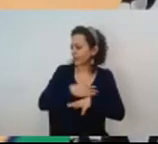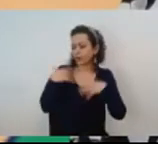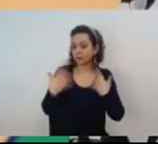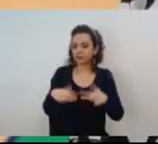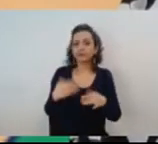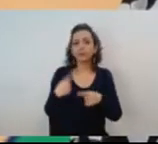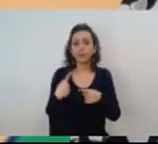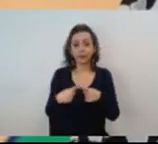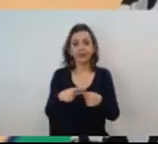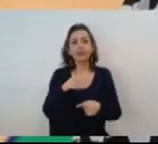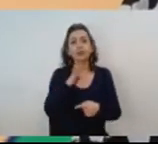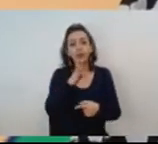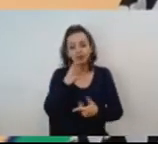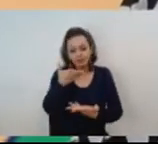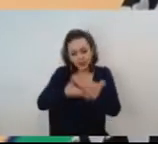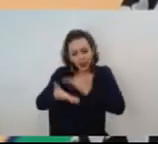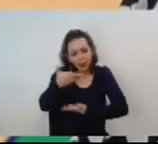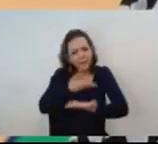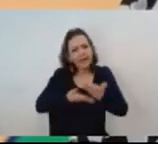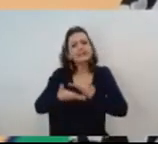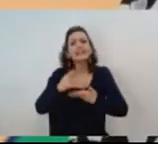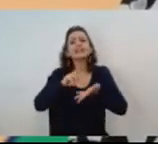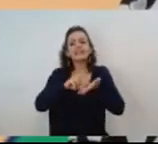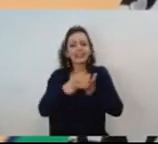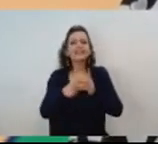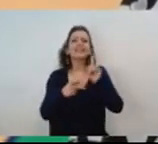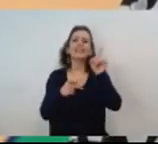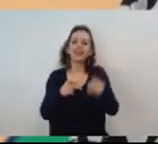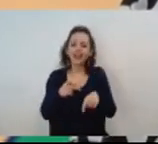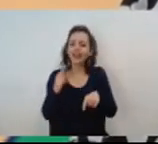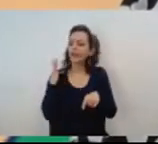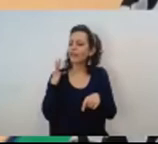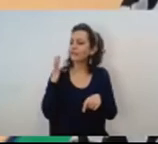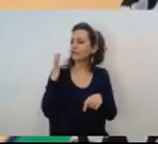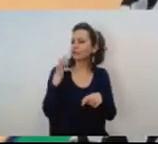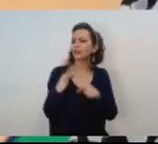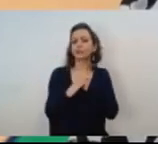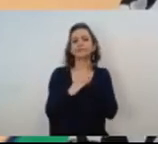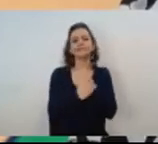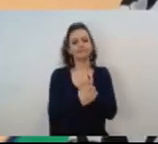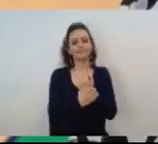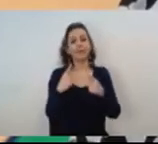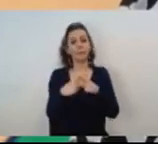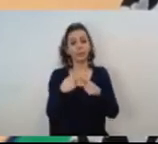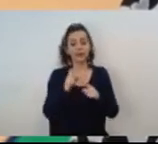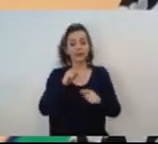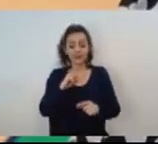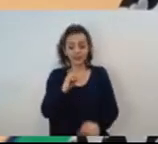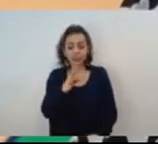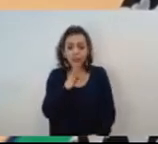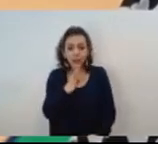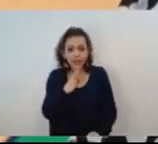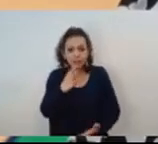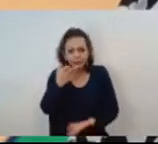assegurar o futuro né esse compartilhar o conhecimento faz com que não só eu cresça mas com que o meu